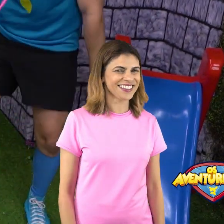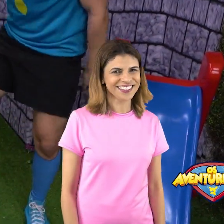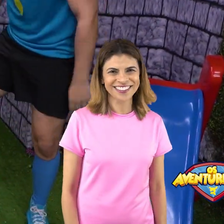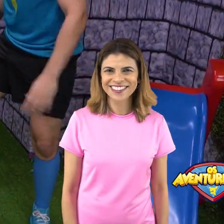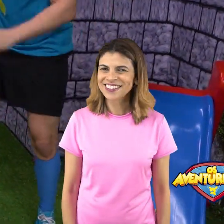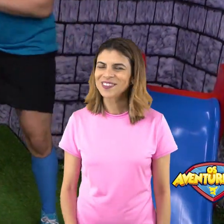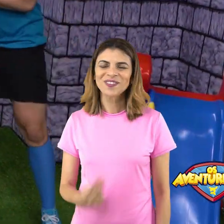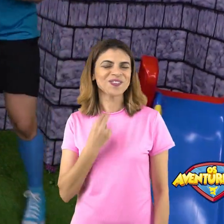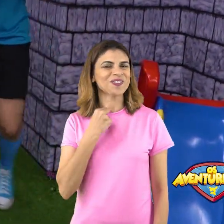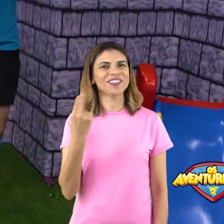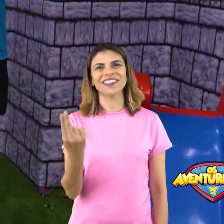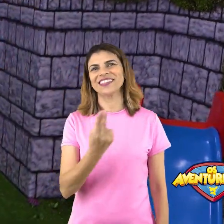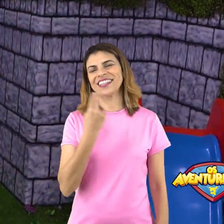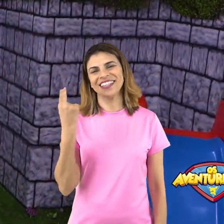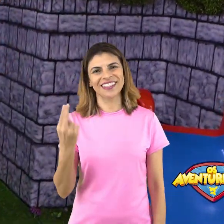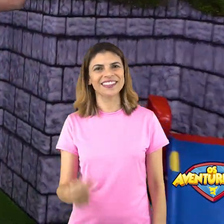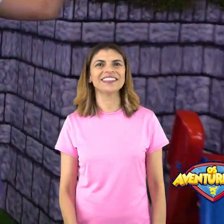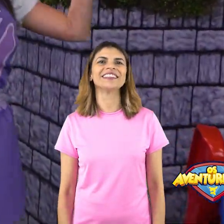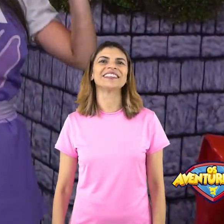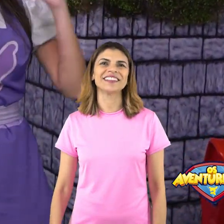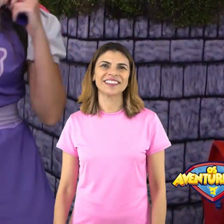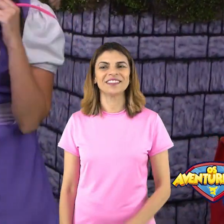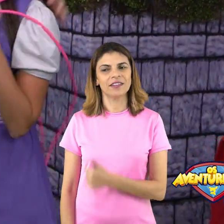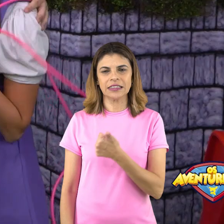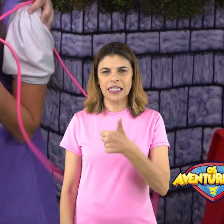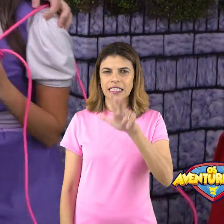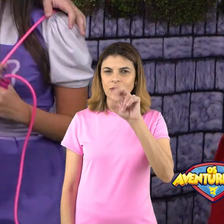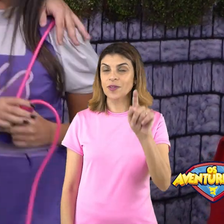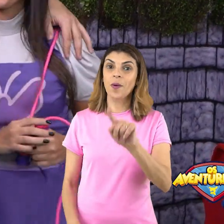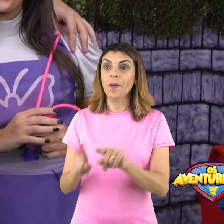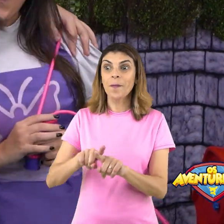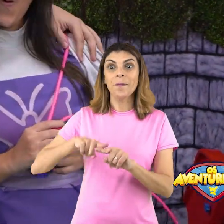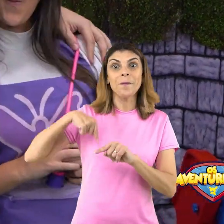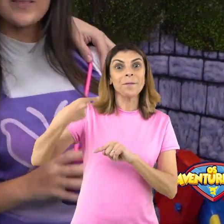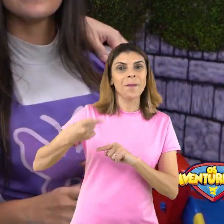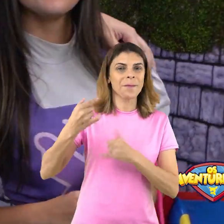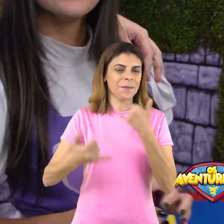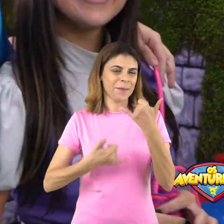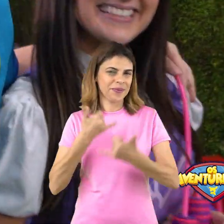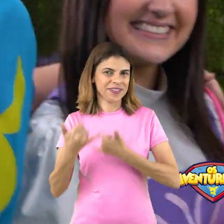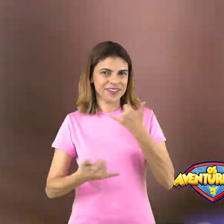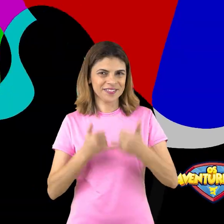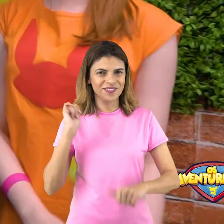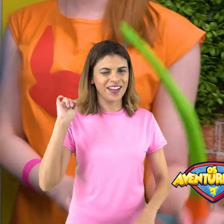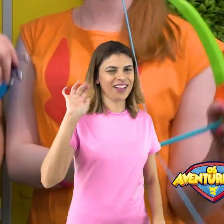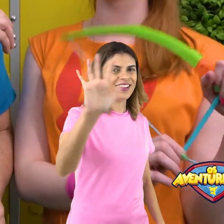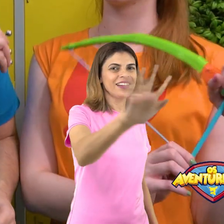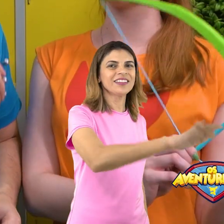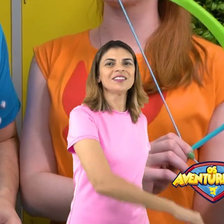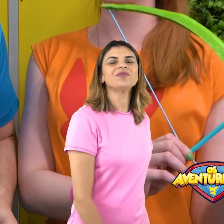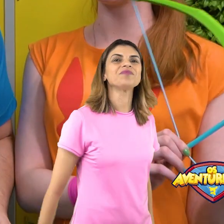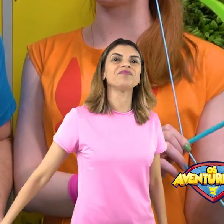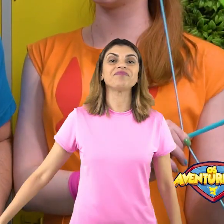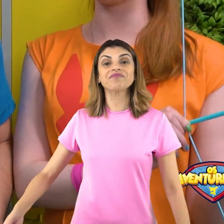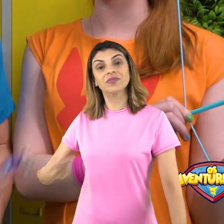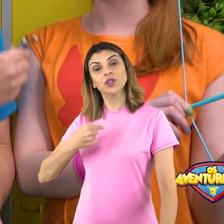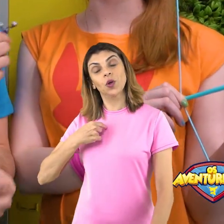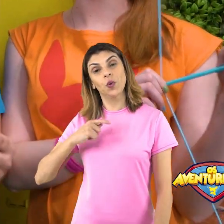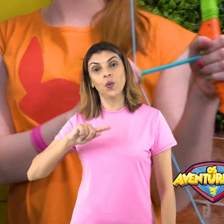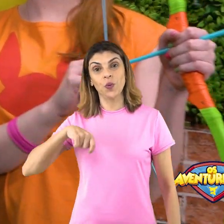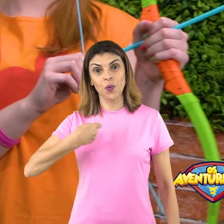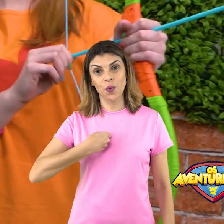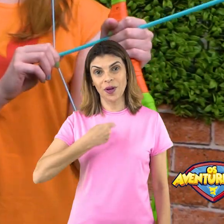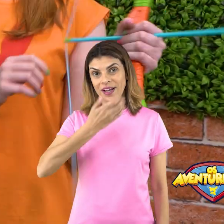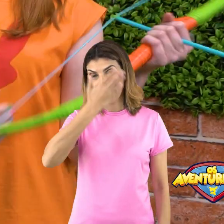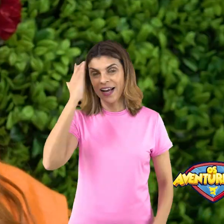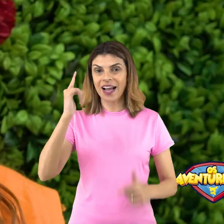Não deu muito certo. Prendeu, prendeu. Tudo bem, mas você não vai fazer 150, não. Vamos pro próximo brinquedo agora. Valeu! Muito bem, eu sou a aventureira azul. Qual é a